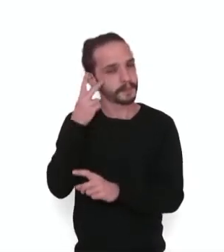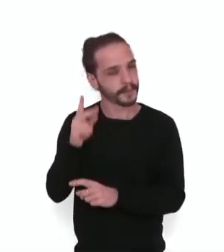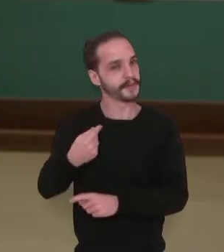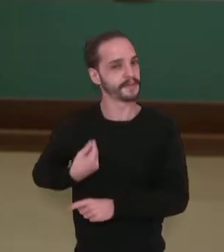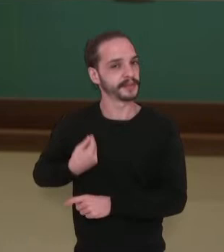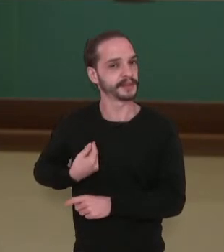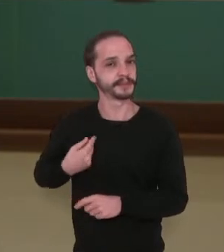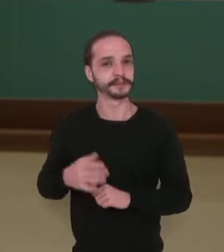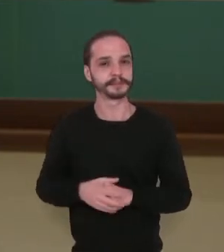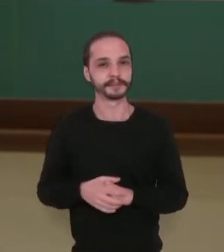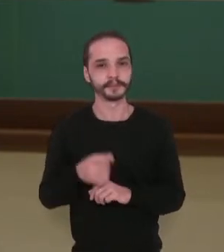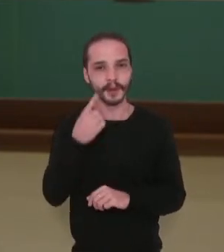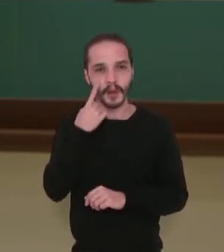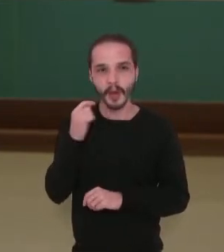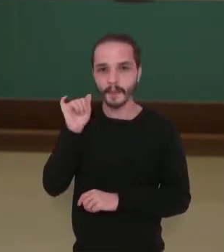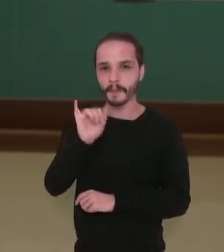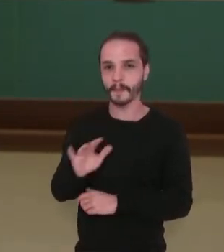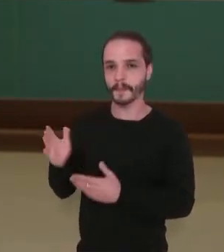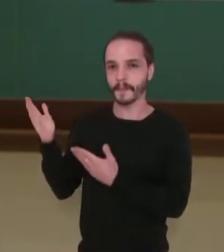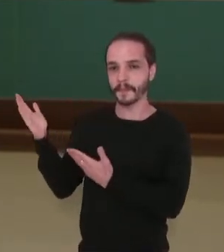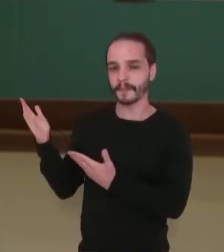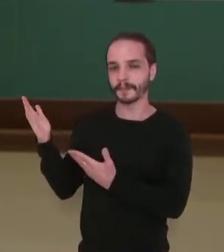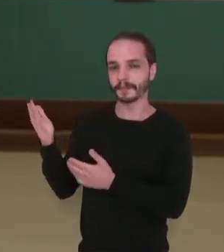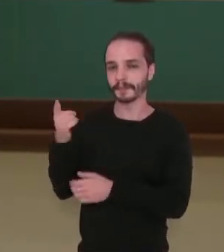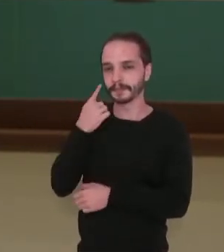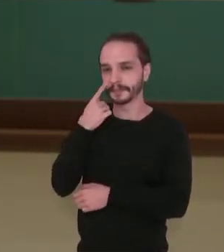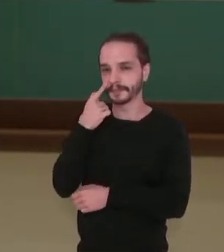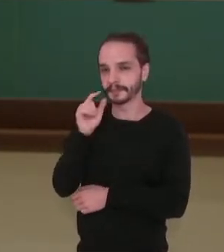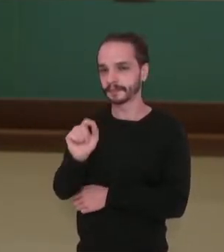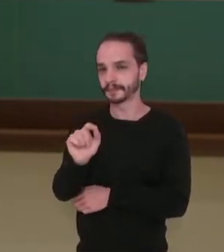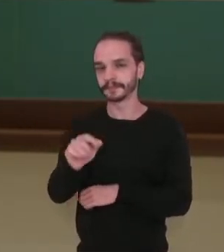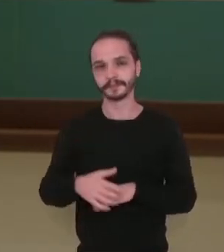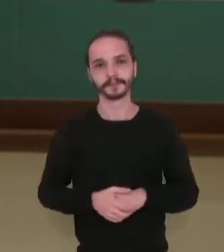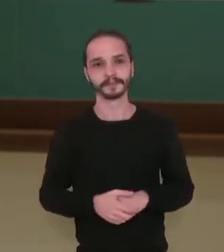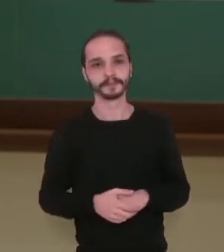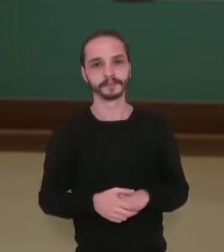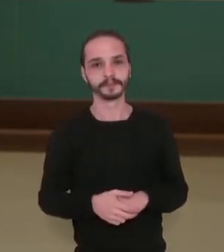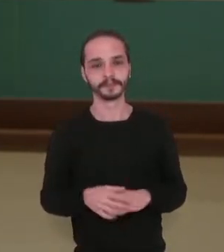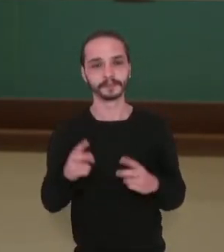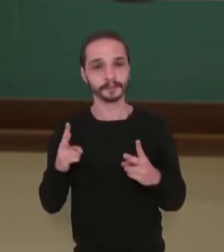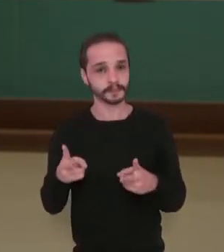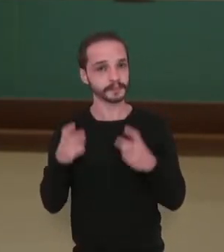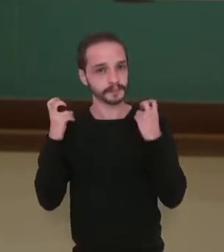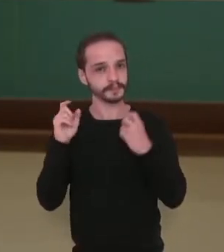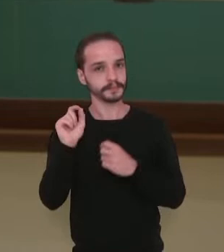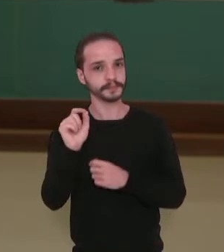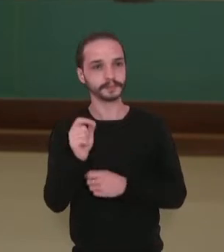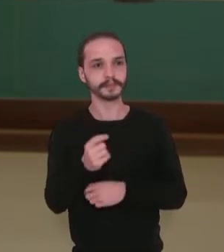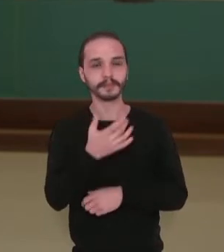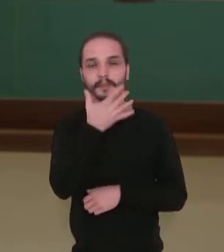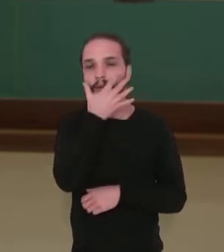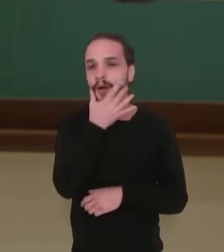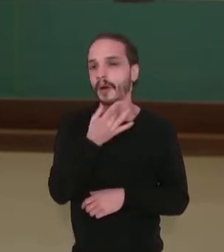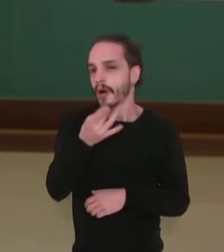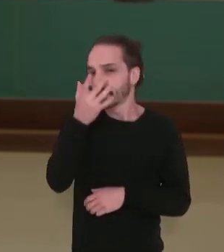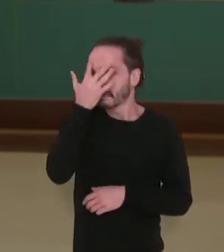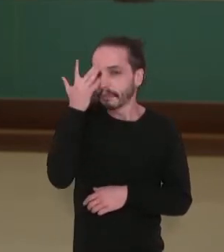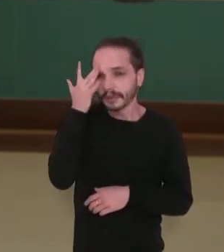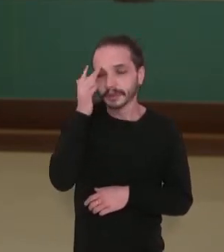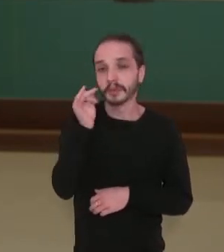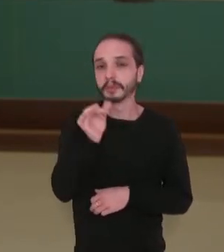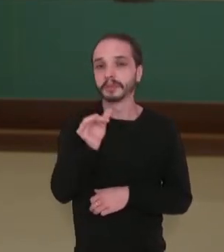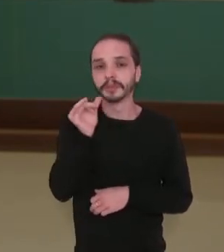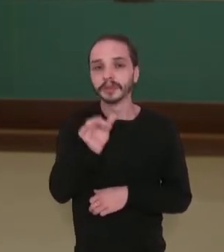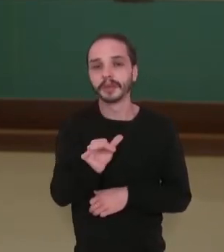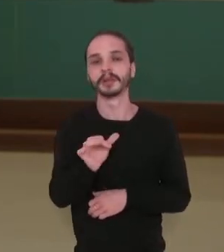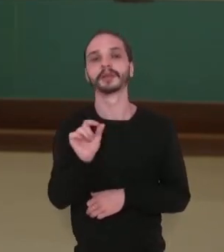Vamos observar essa imagem aqui comigo? Bora lá então. Então a gente percebe aqui, né, o rosto de uma pessoa, né, uma mulher aqui